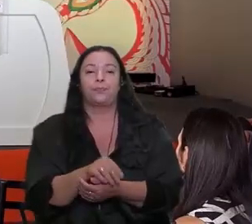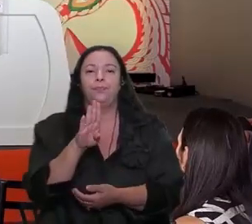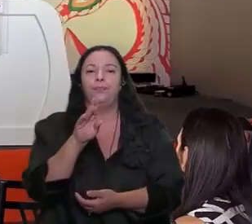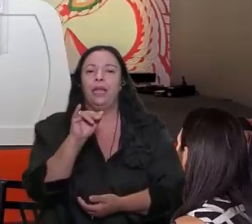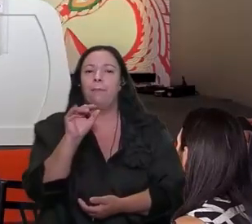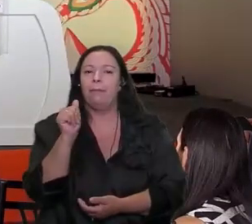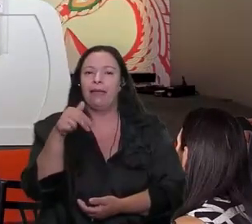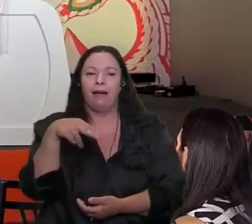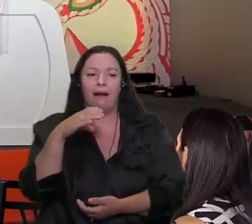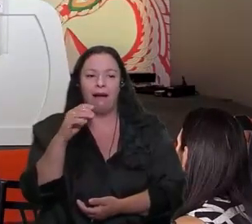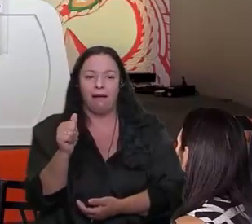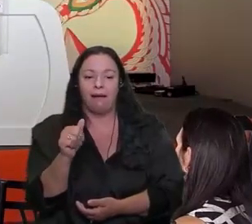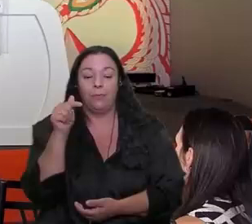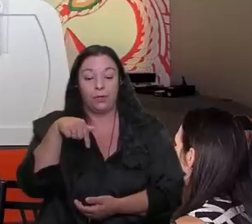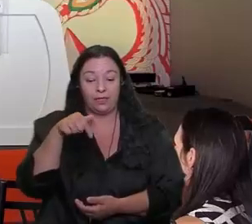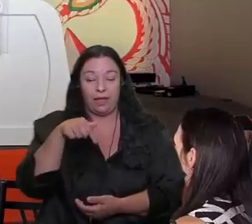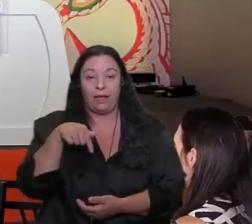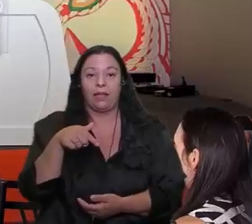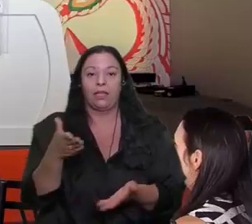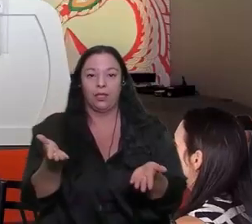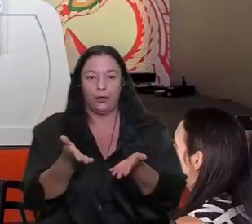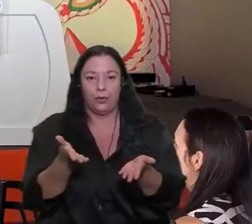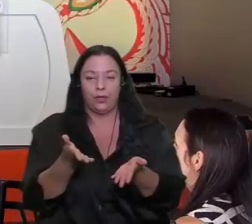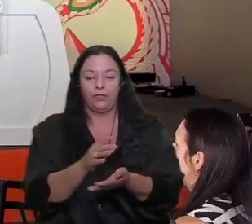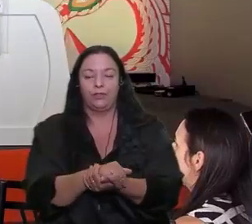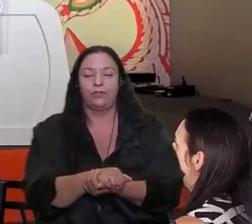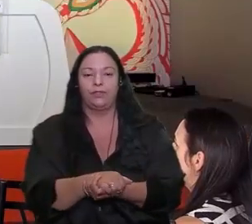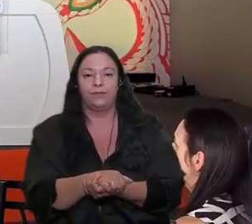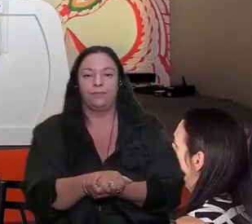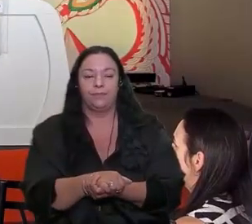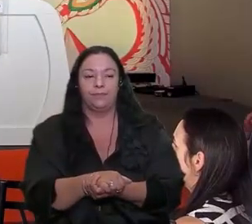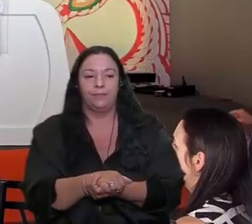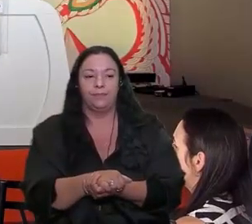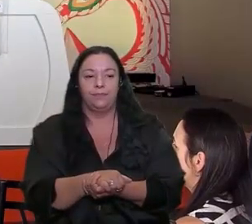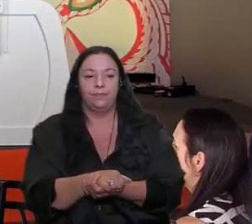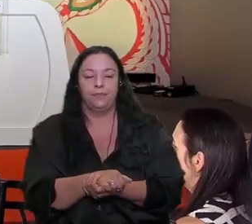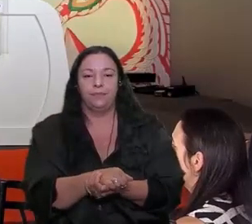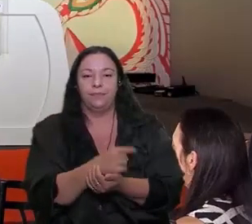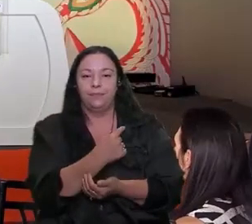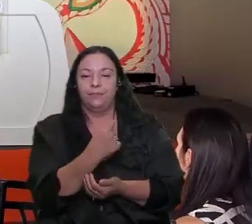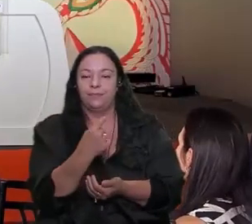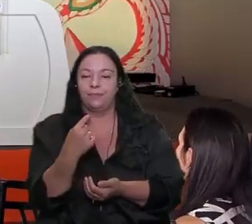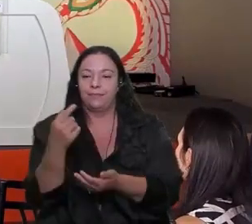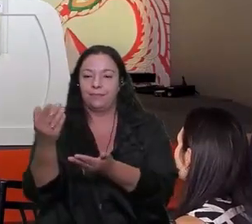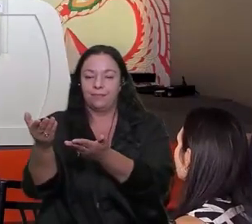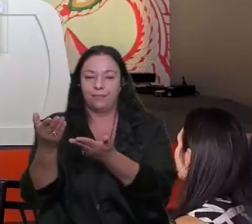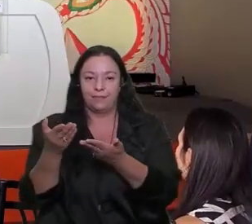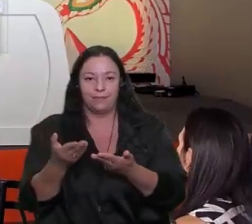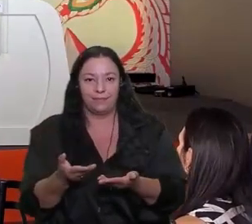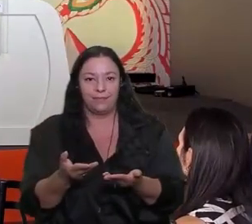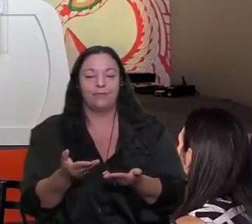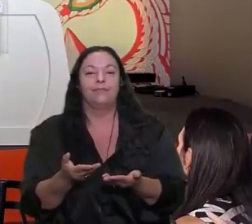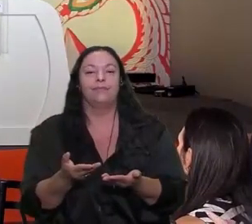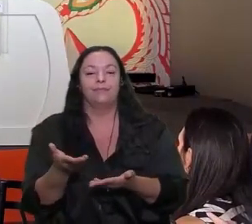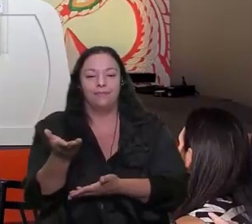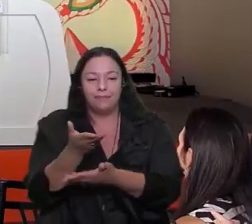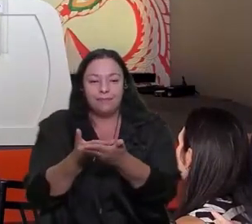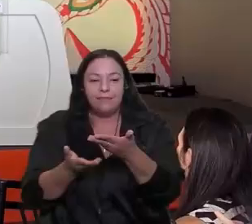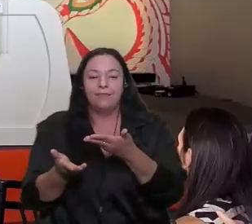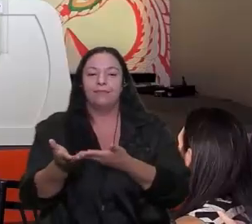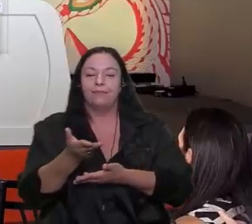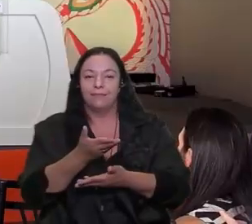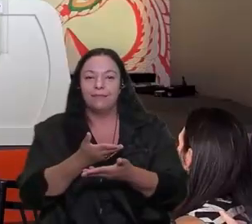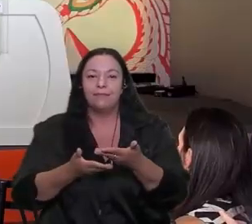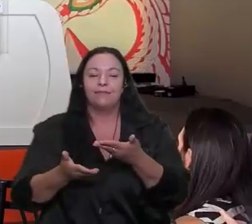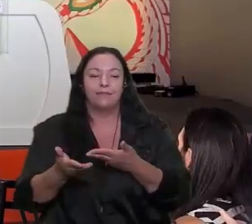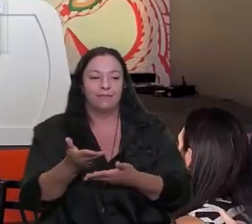Bianca, por estar aqui, né? Que privilégio para cada um que chega e que interage com